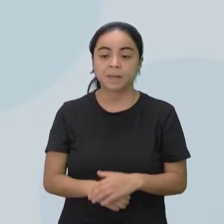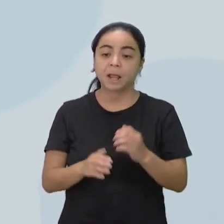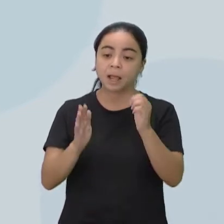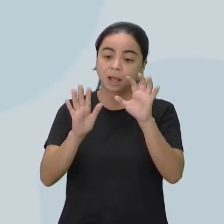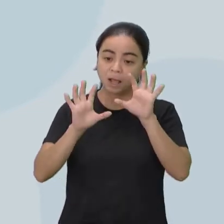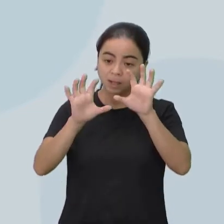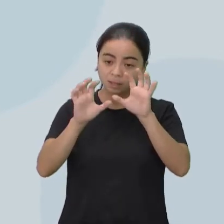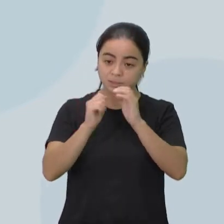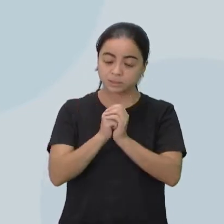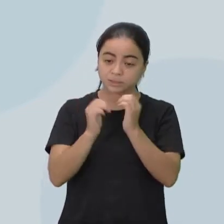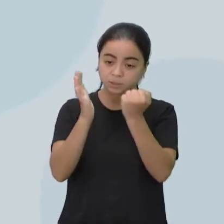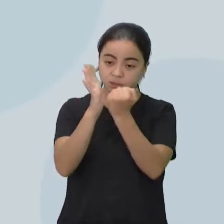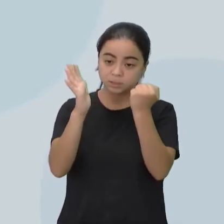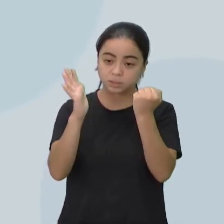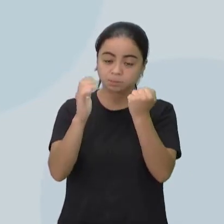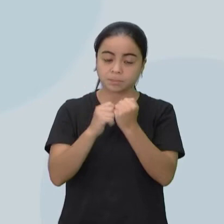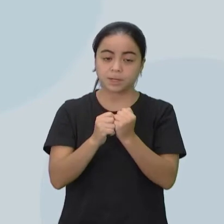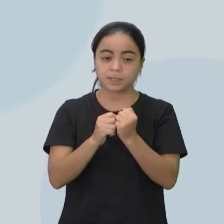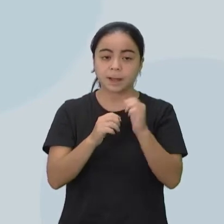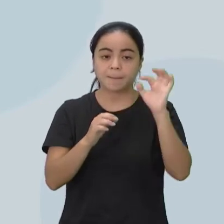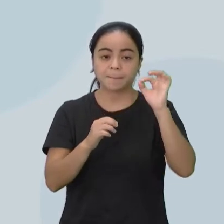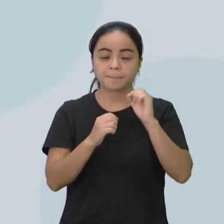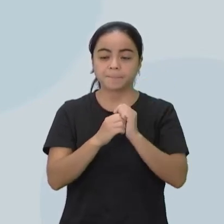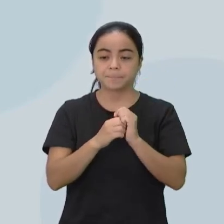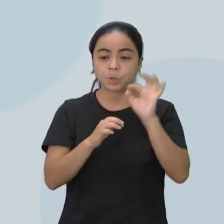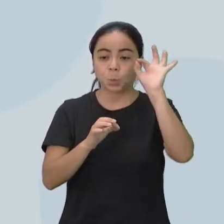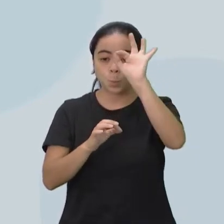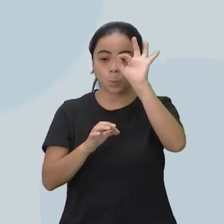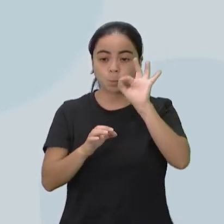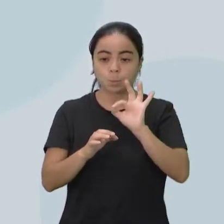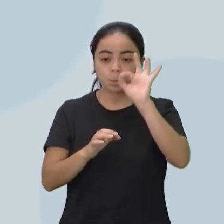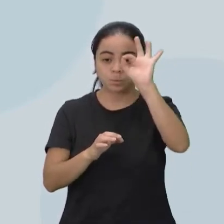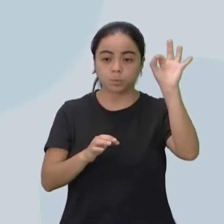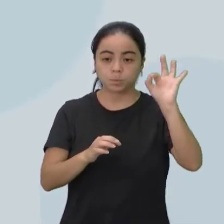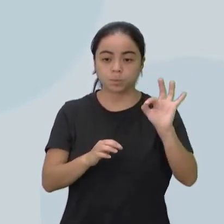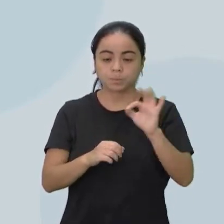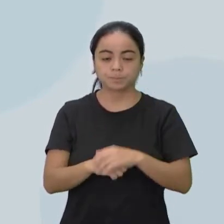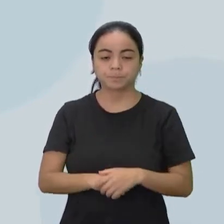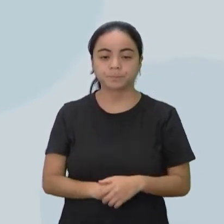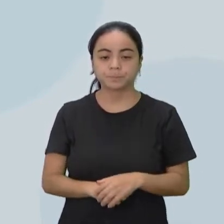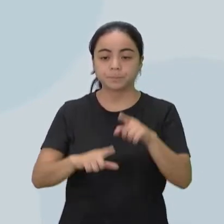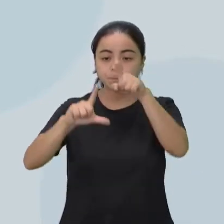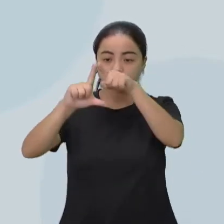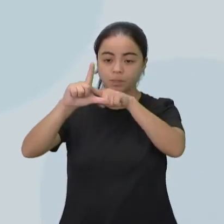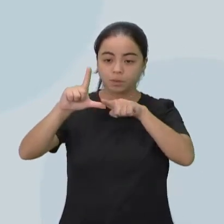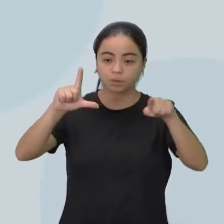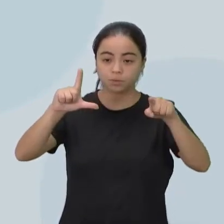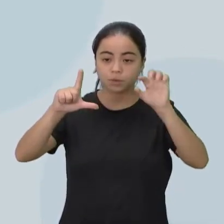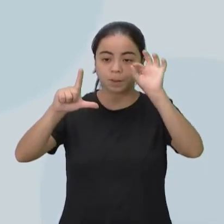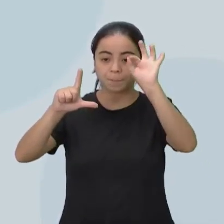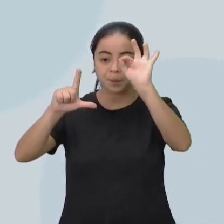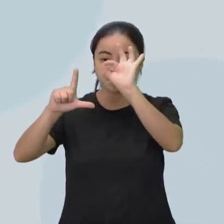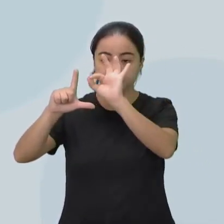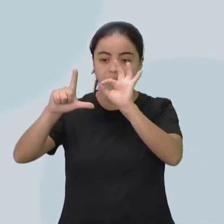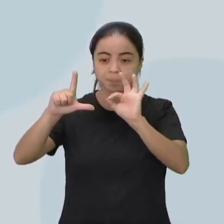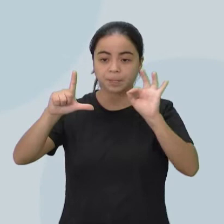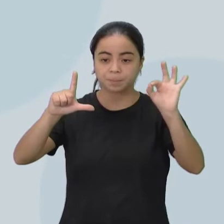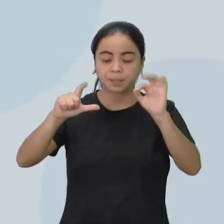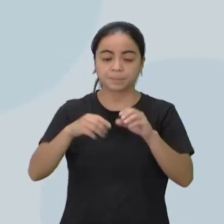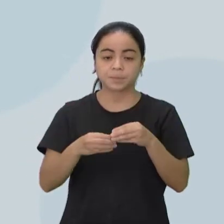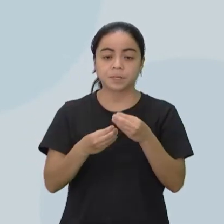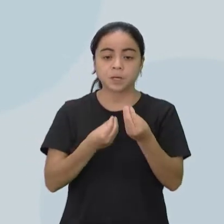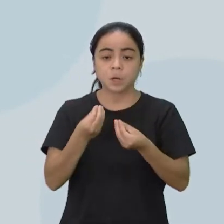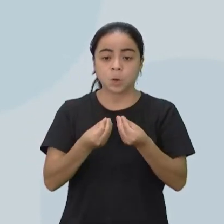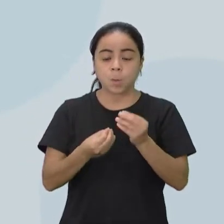marca pontos no plano cartesiano. Repare o seguinte, ó, como ele está mantendo